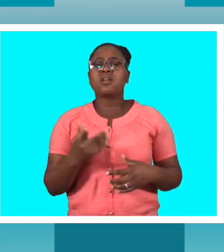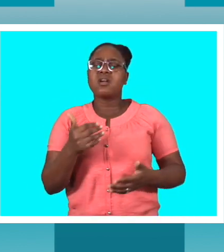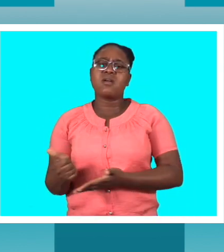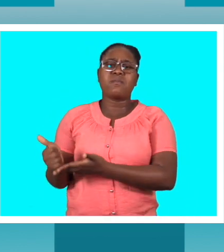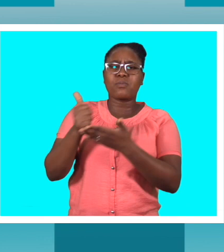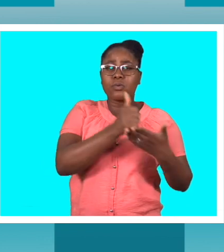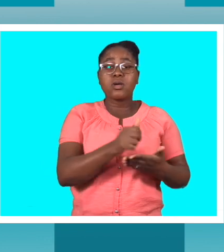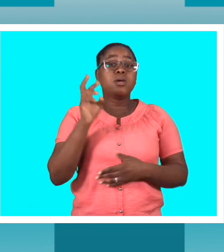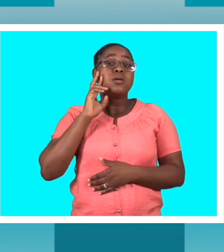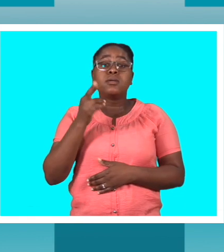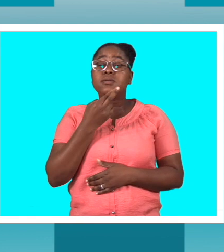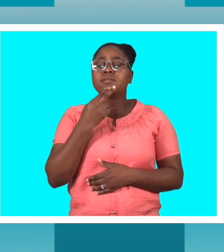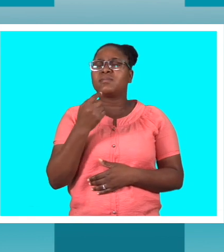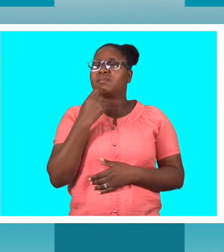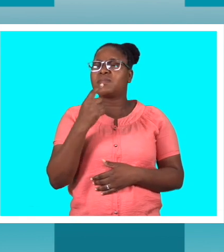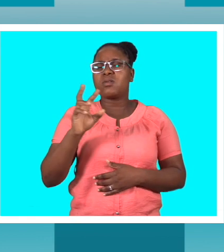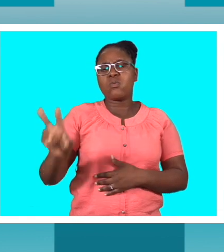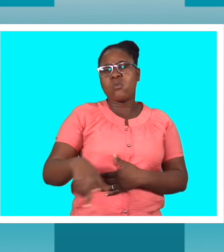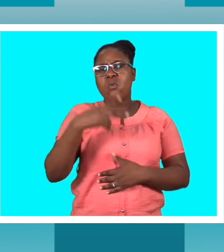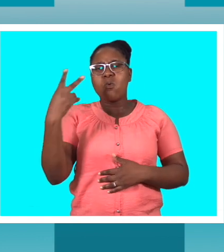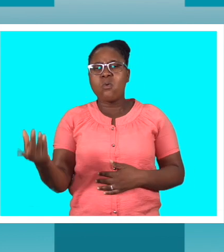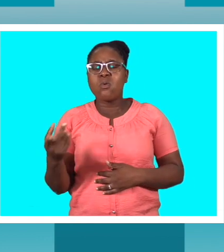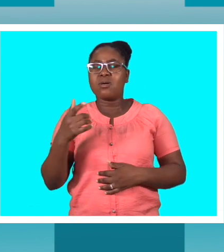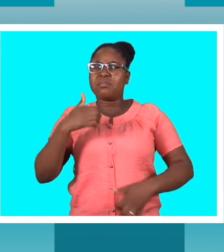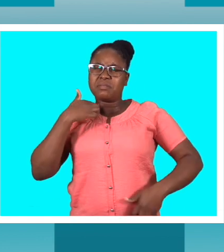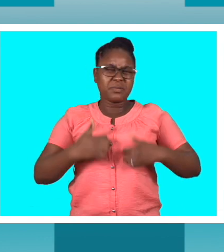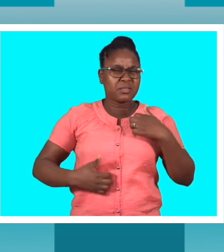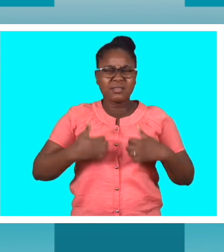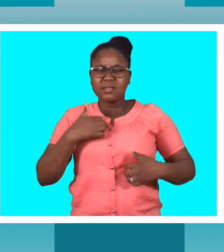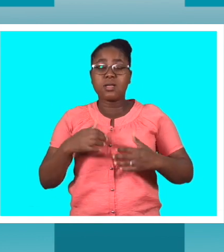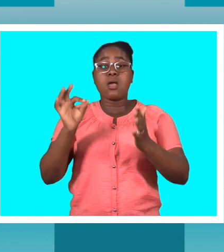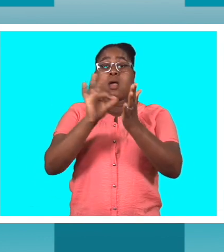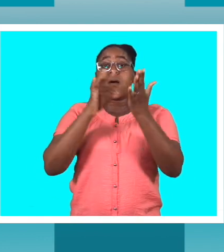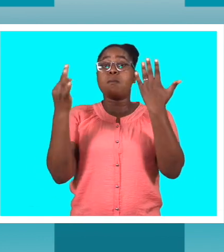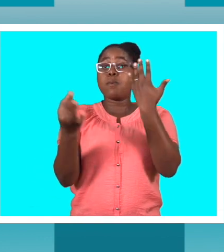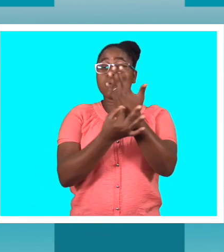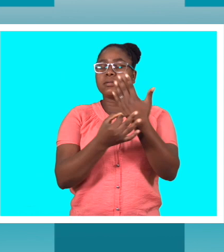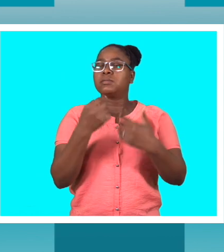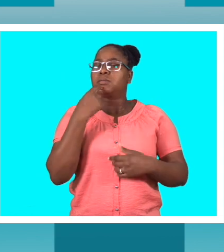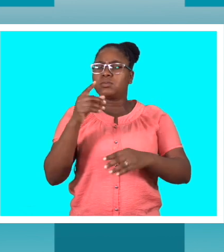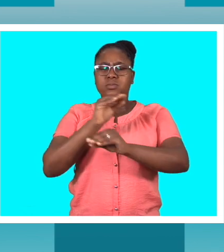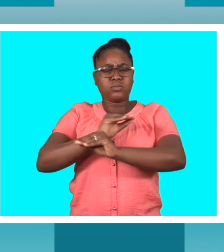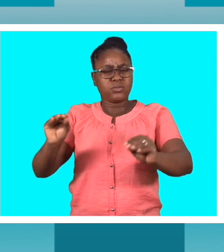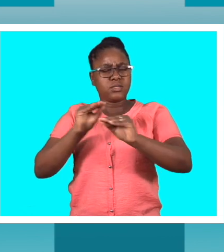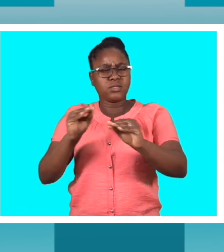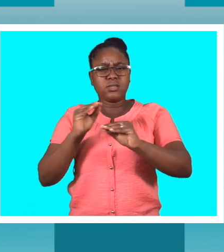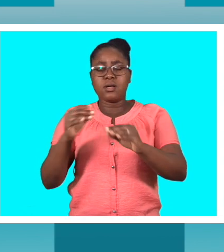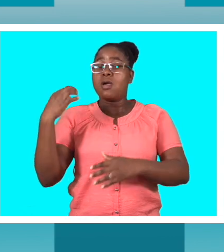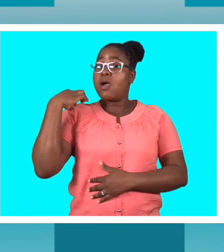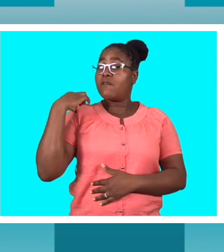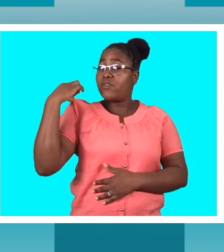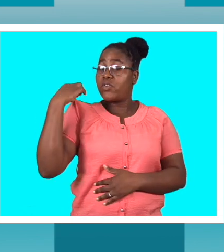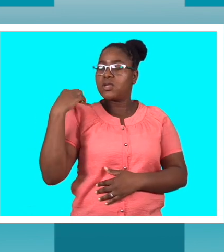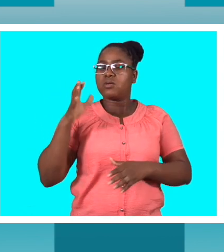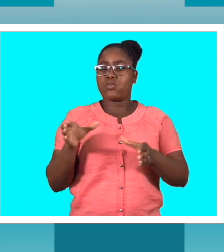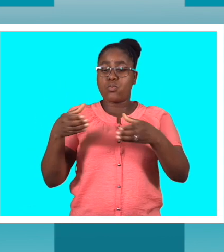Para ajudar a responder a esta e outras preocupações, a Amodefa capacitou um grupo de